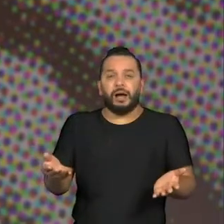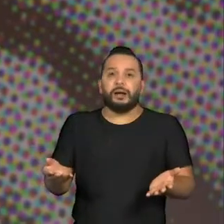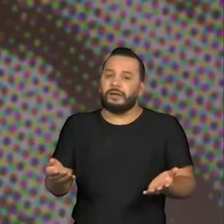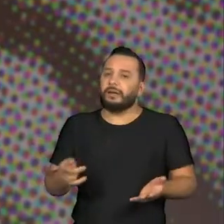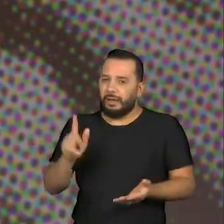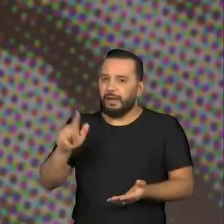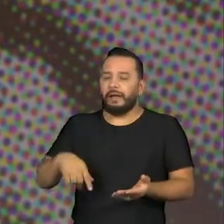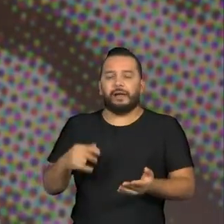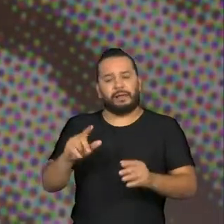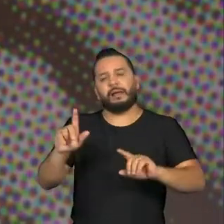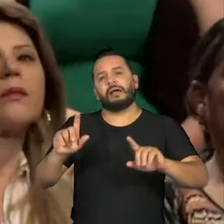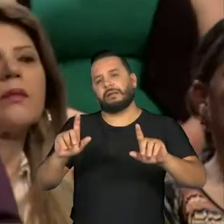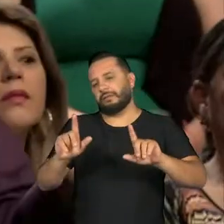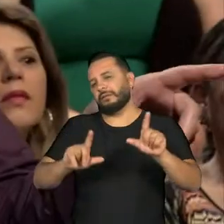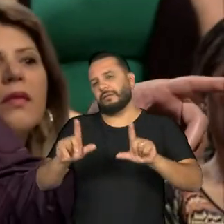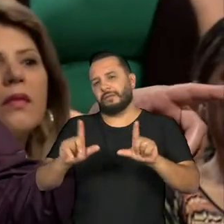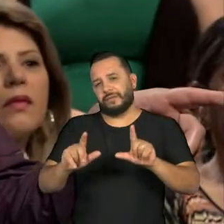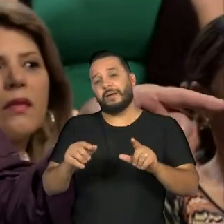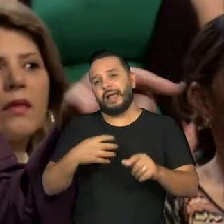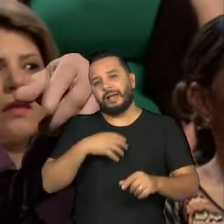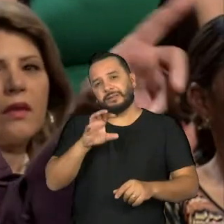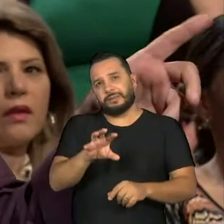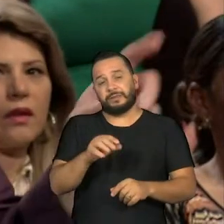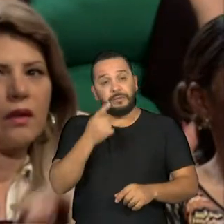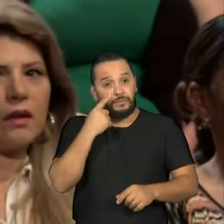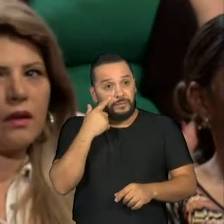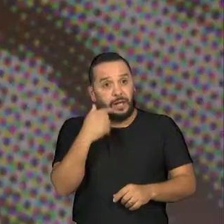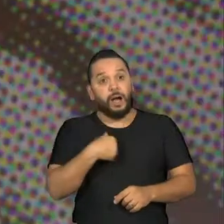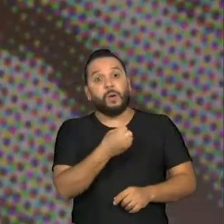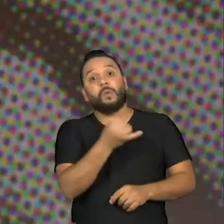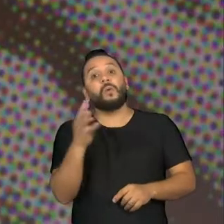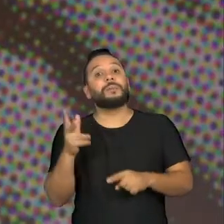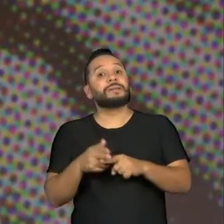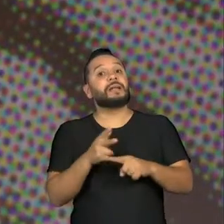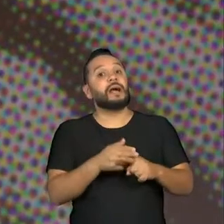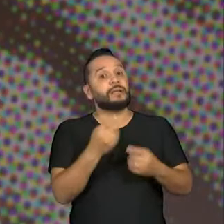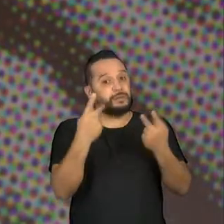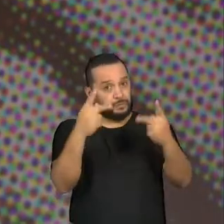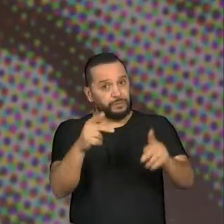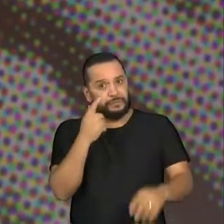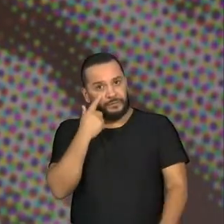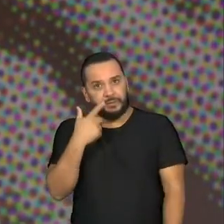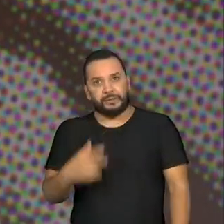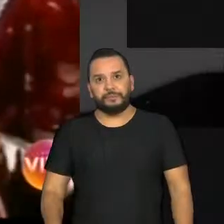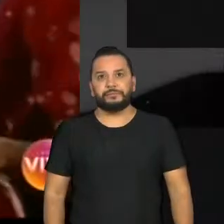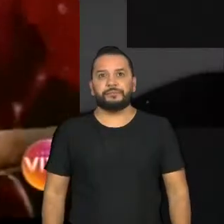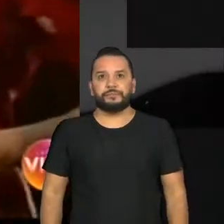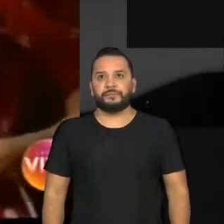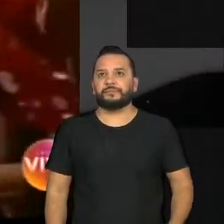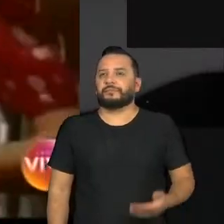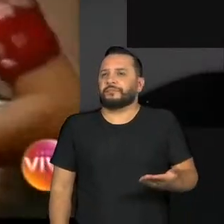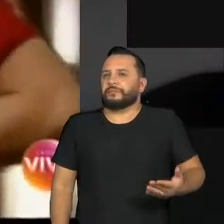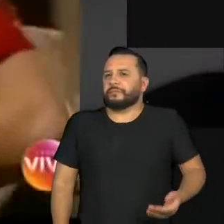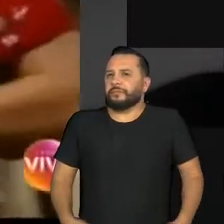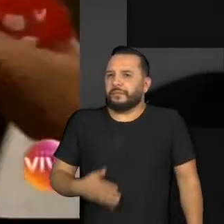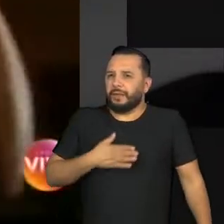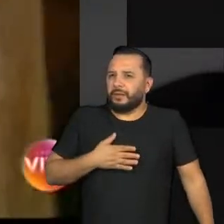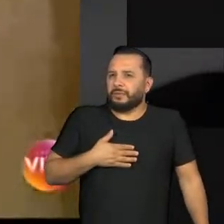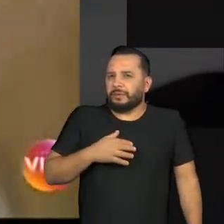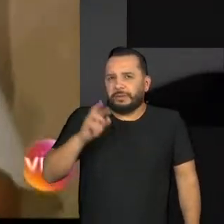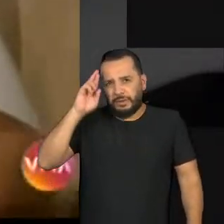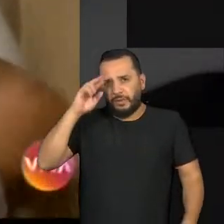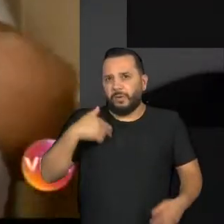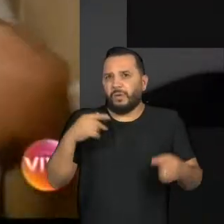teledramaturgia é uma coisa viva. Vamos ver uns trechinhos de algumas dessas séries que você fez na Globo? Opa! Ah, não, senhor. Combinou,